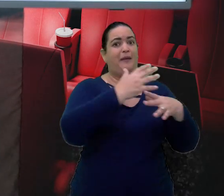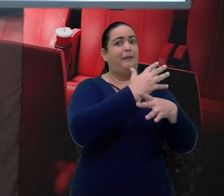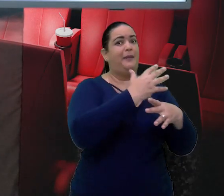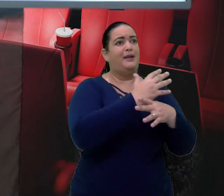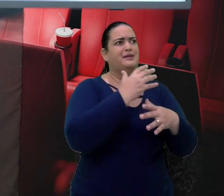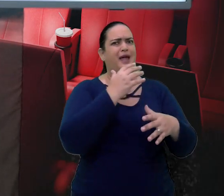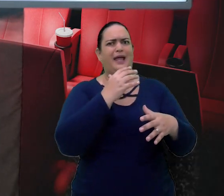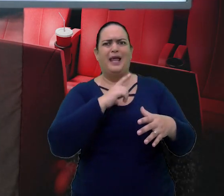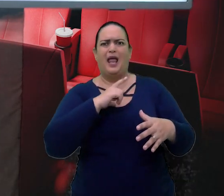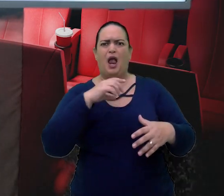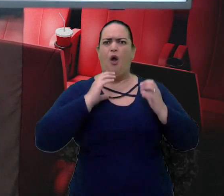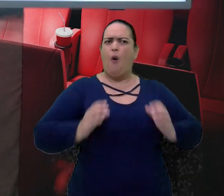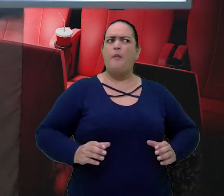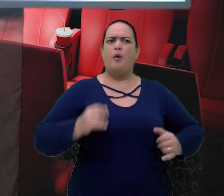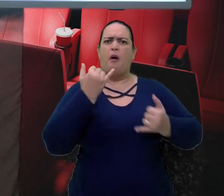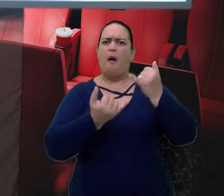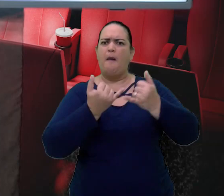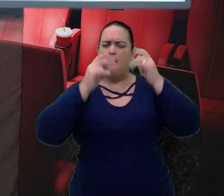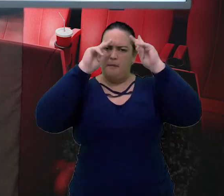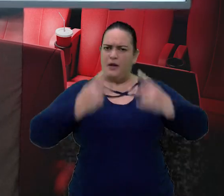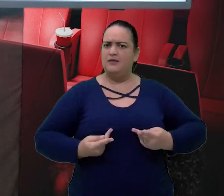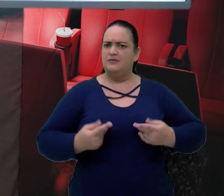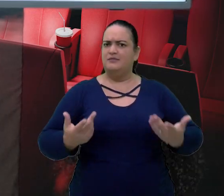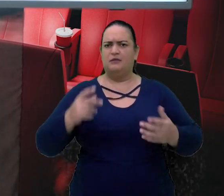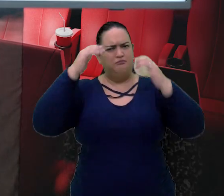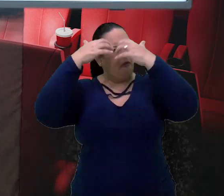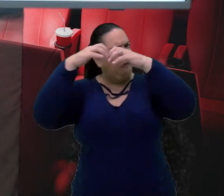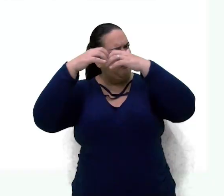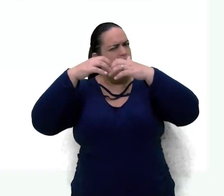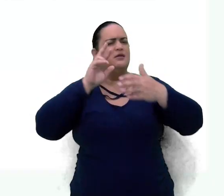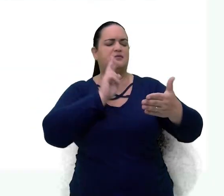um ser humano. Então analisa o filme e responde a tua questão.